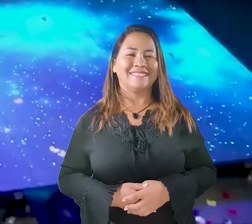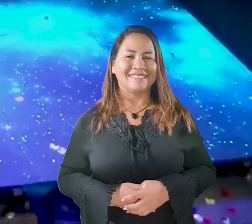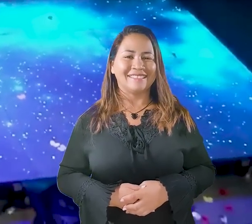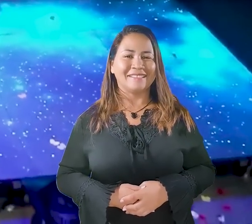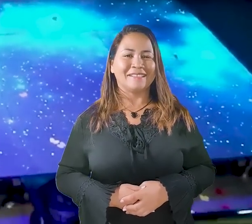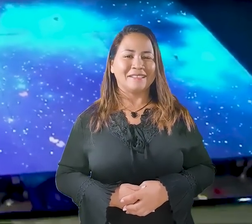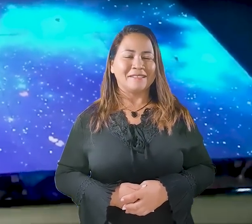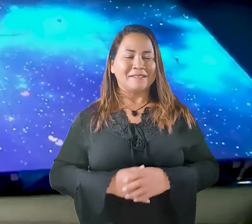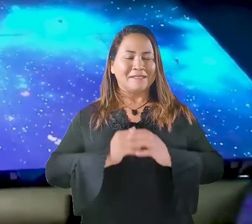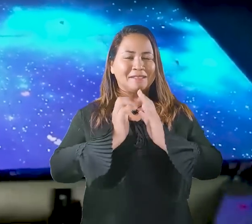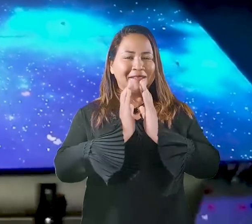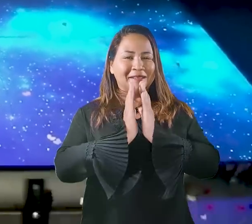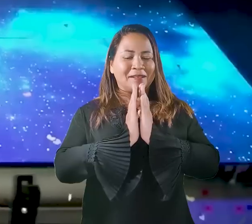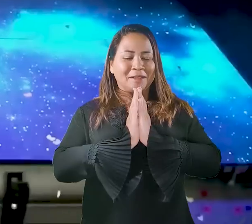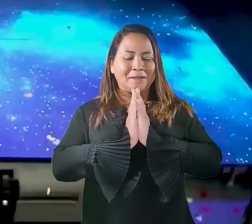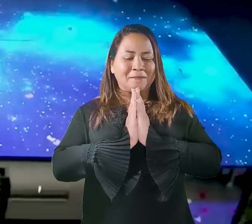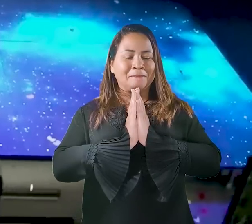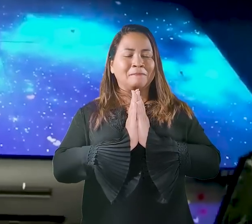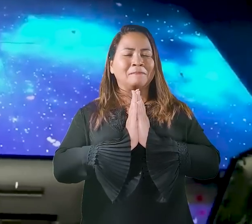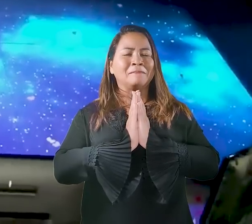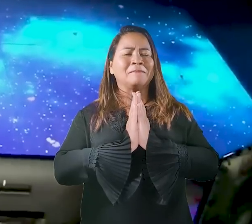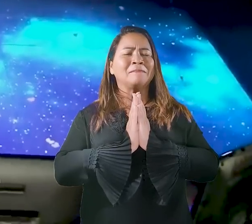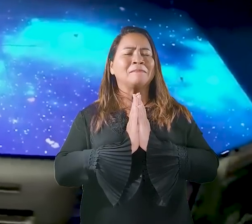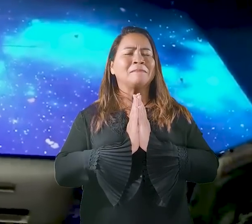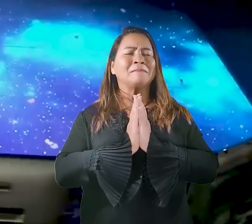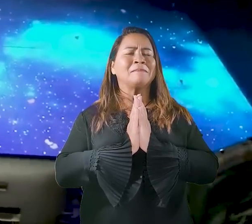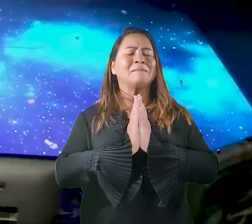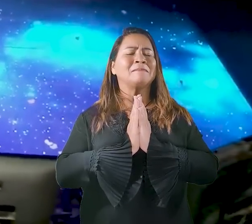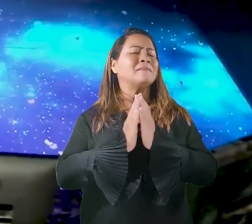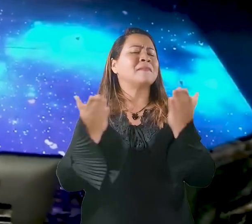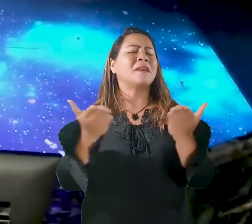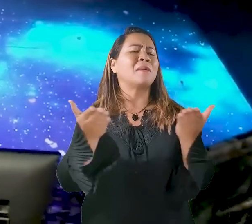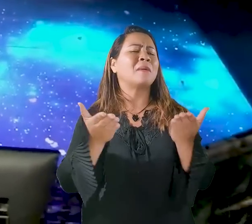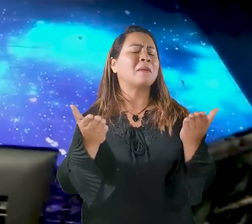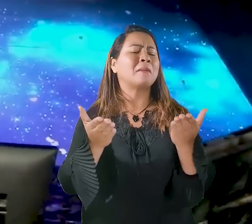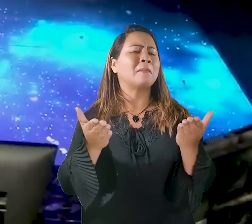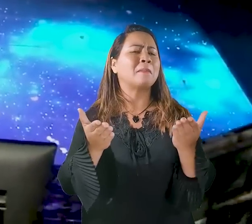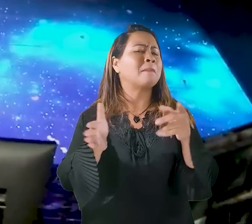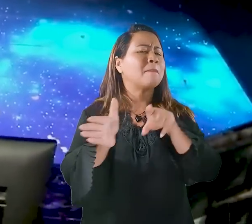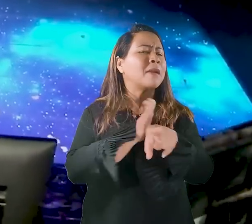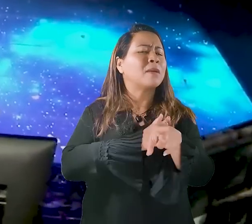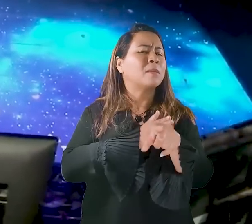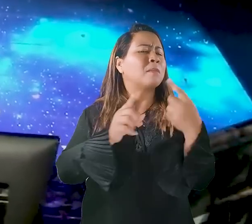E agora? O que te impede de viver isso tudo? Medo?